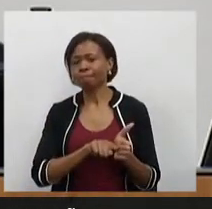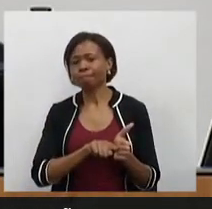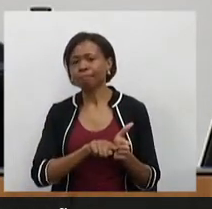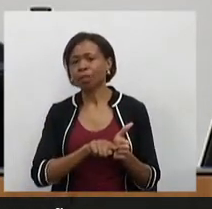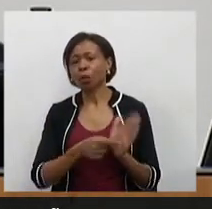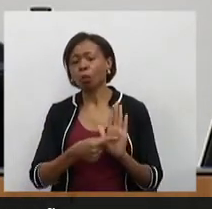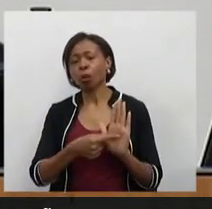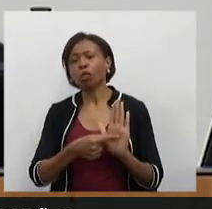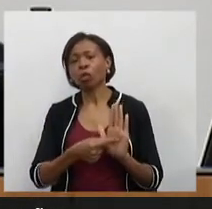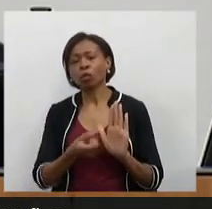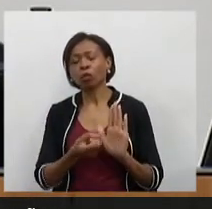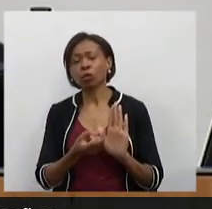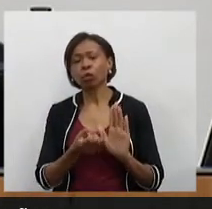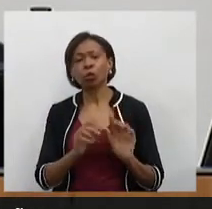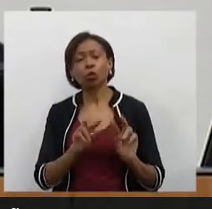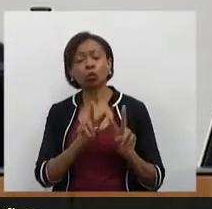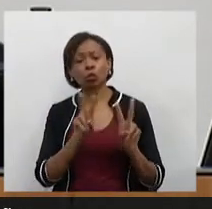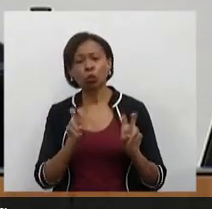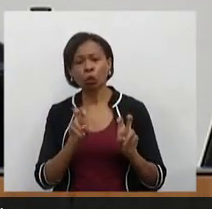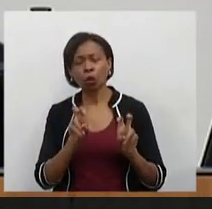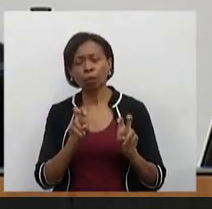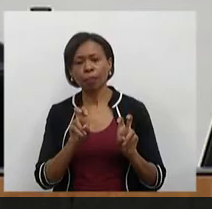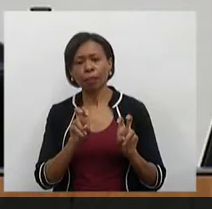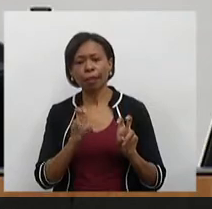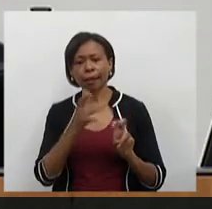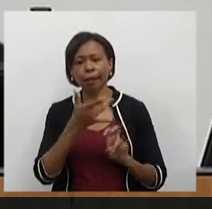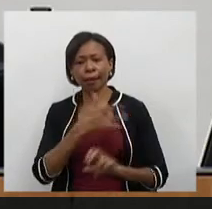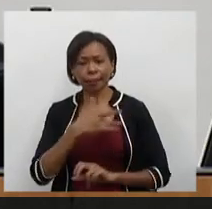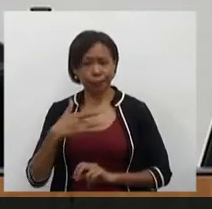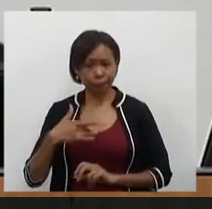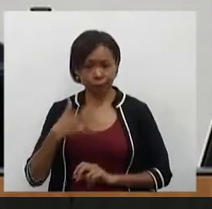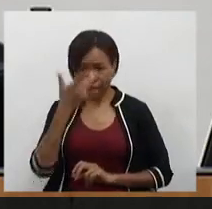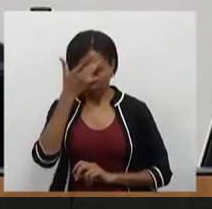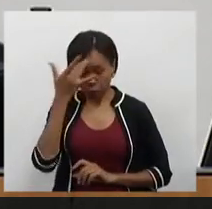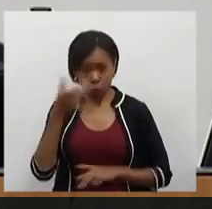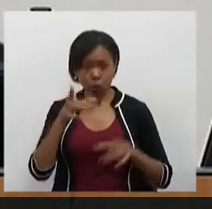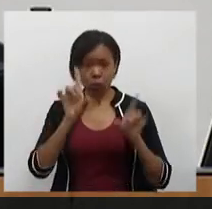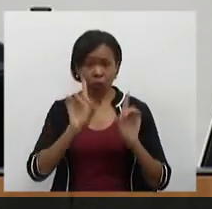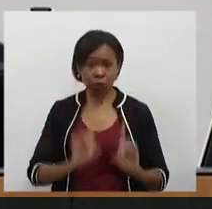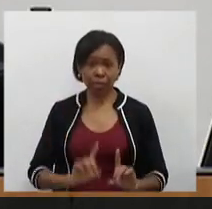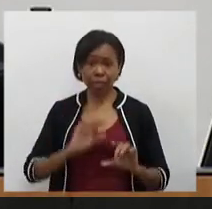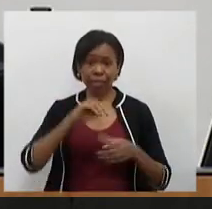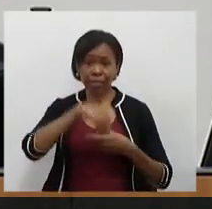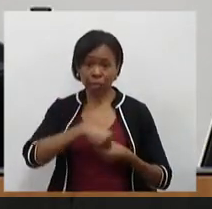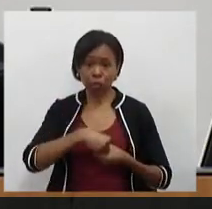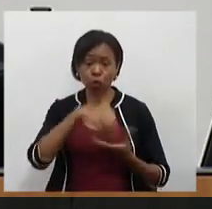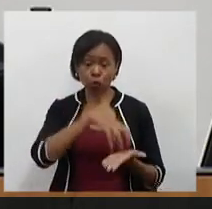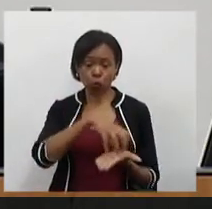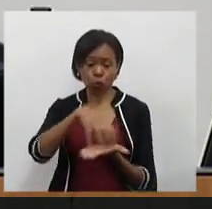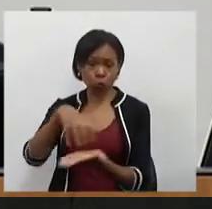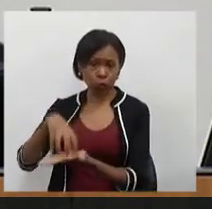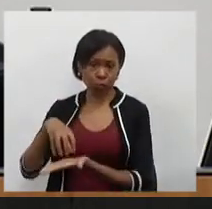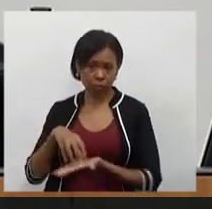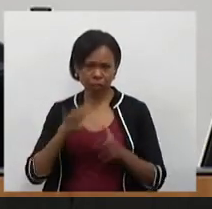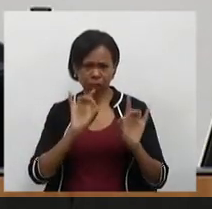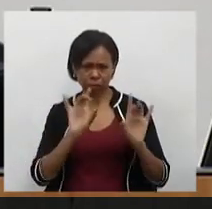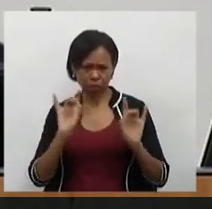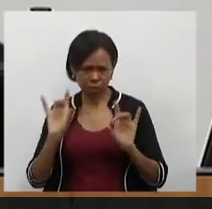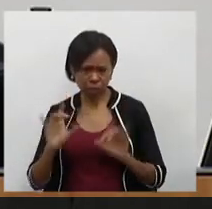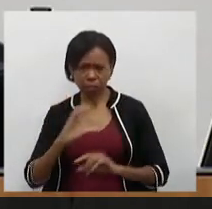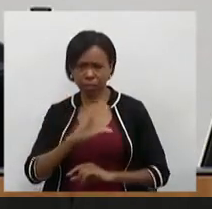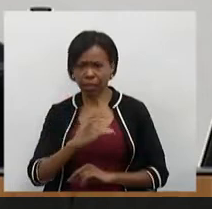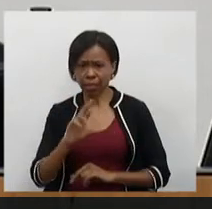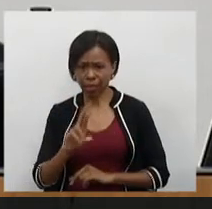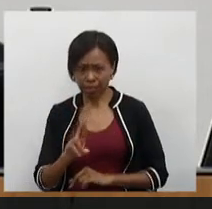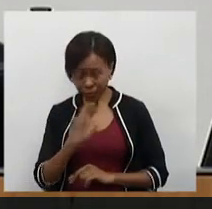atenção à saúde das pessoas com deficiência nos centros especializados de reabilitação, CR,